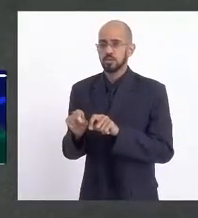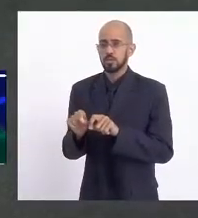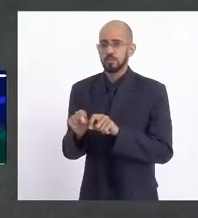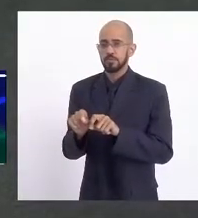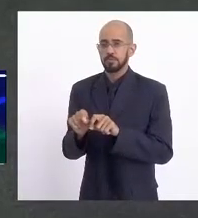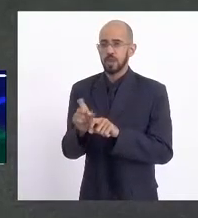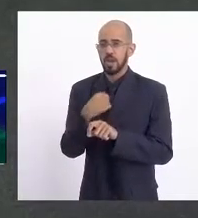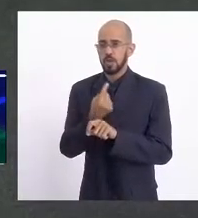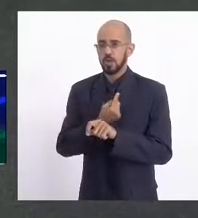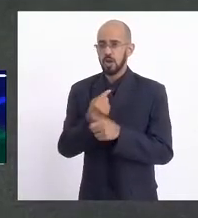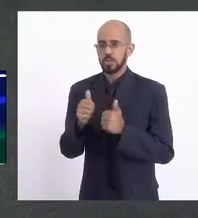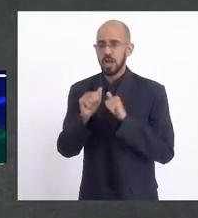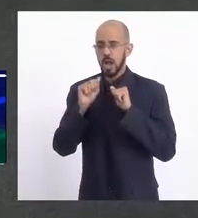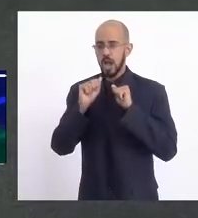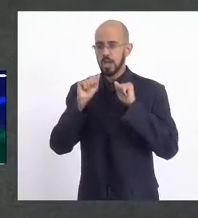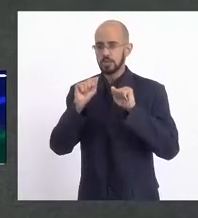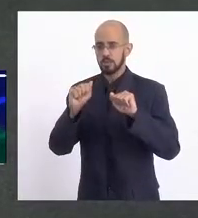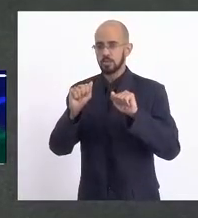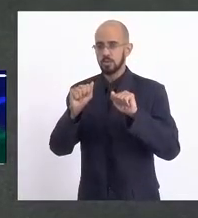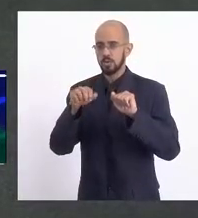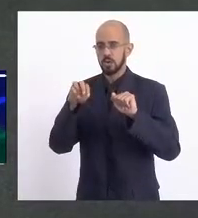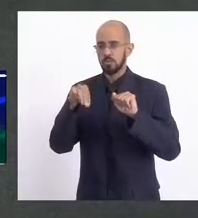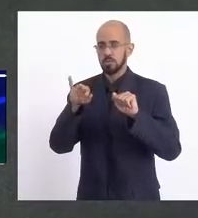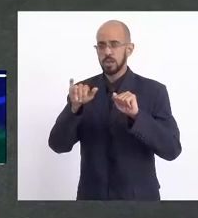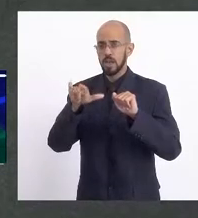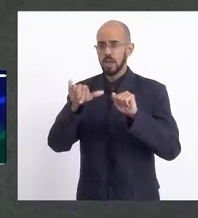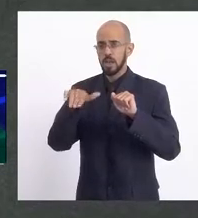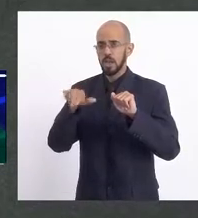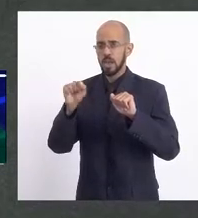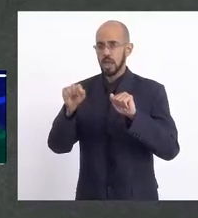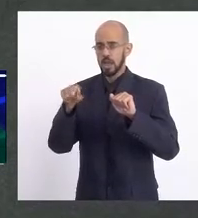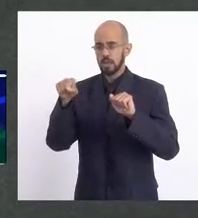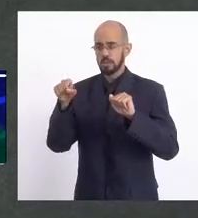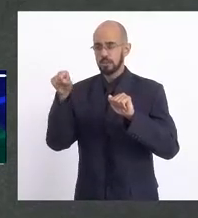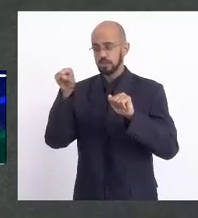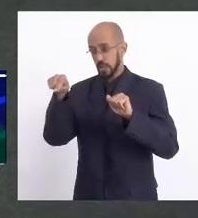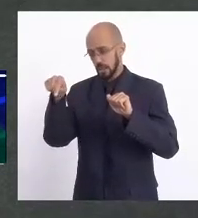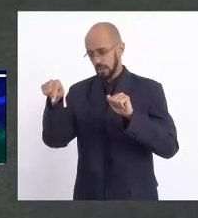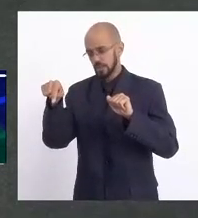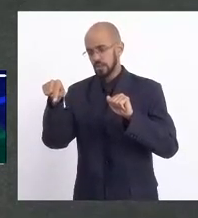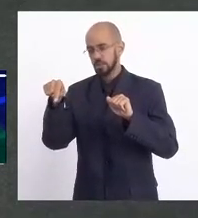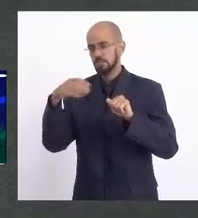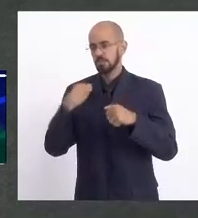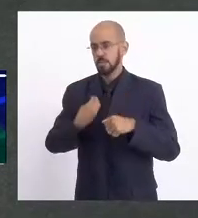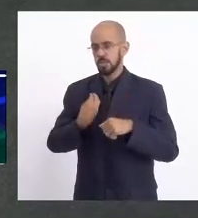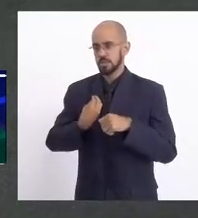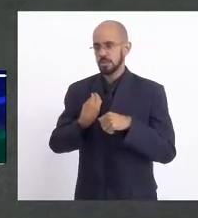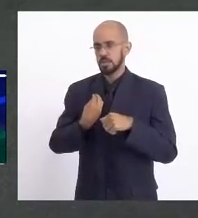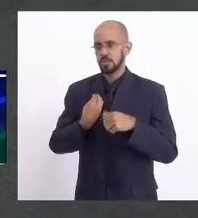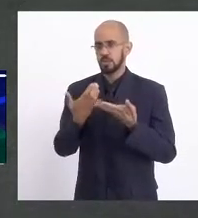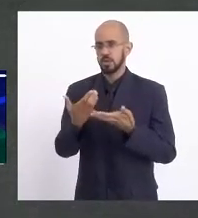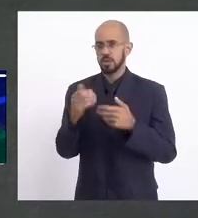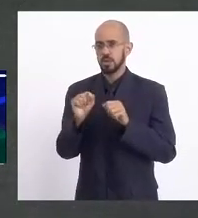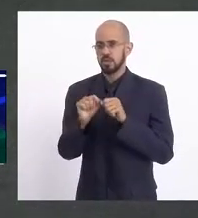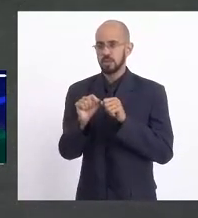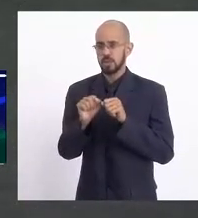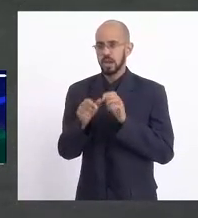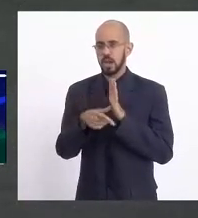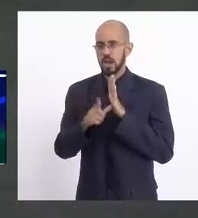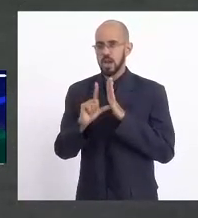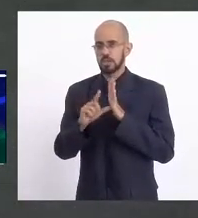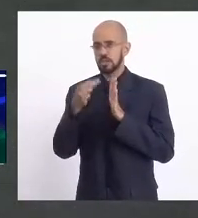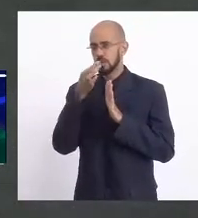nossa assessora Milena está aí. Eu queria fazer, antes do parecer,